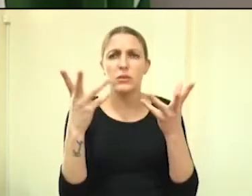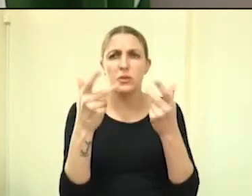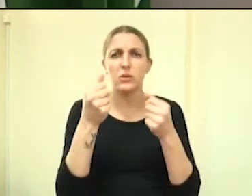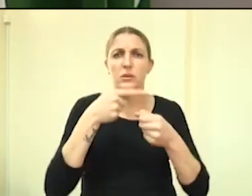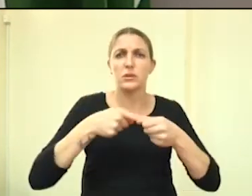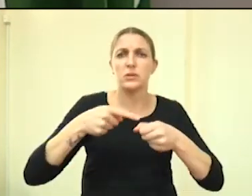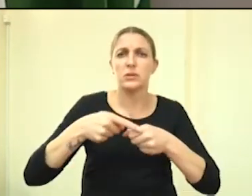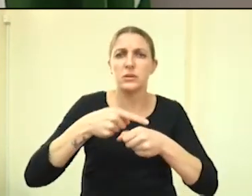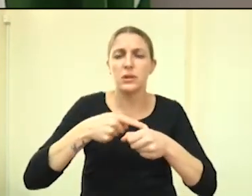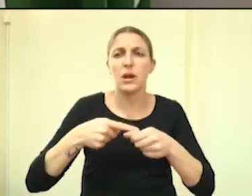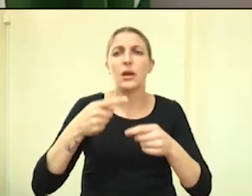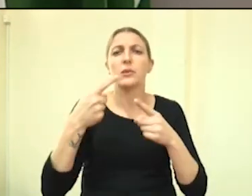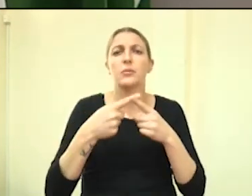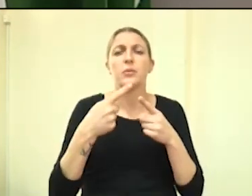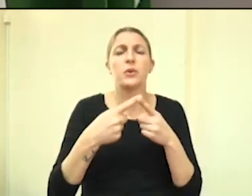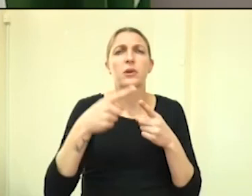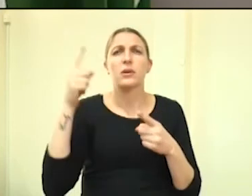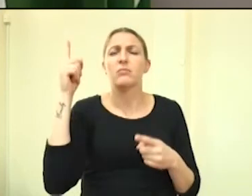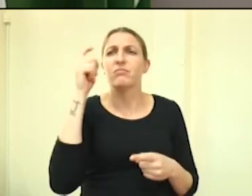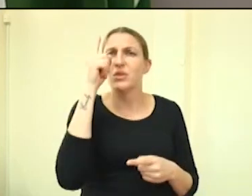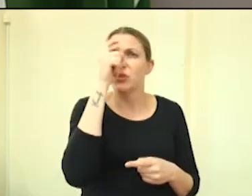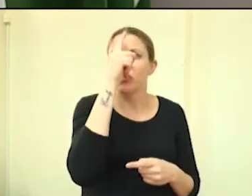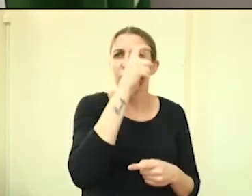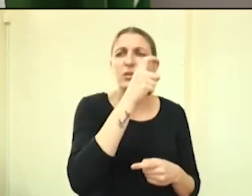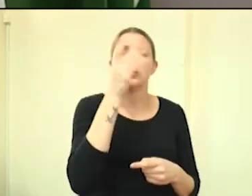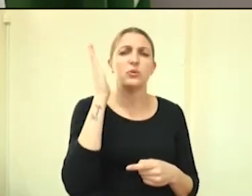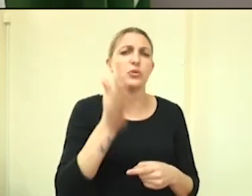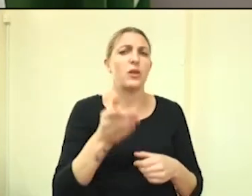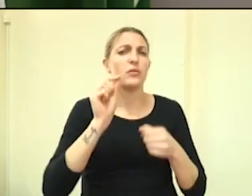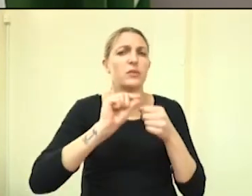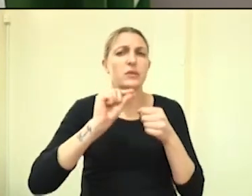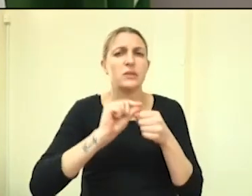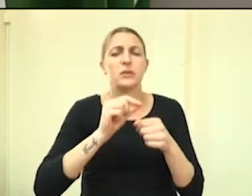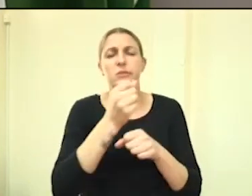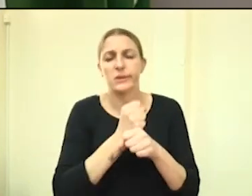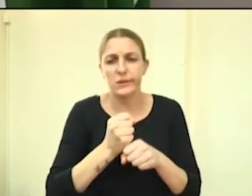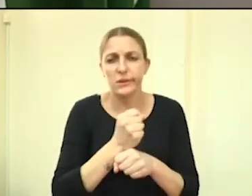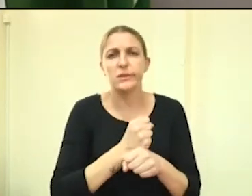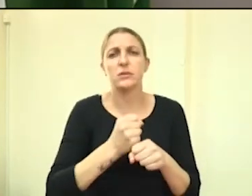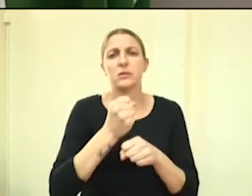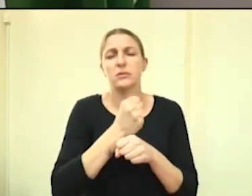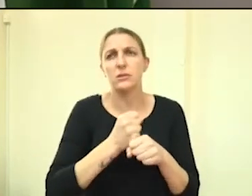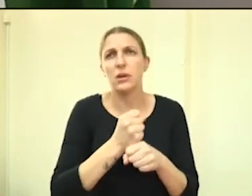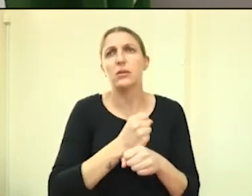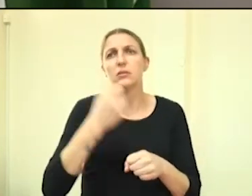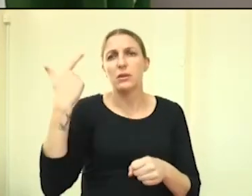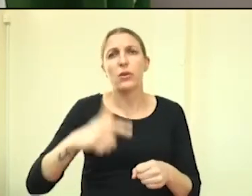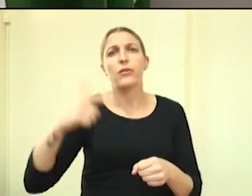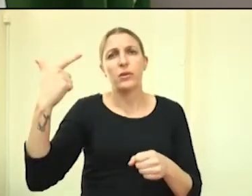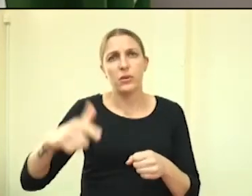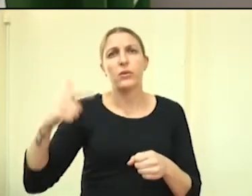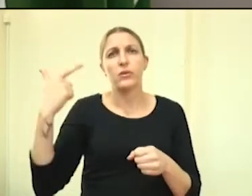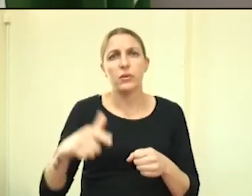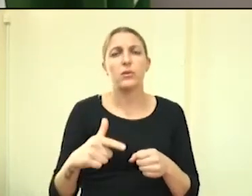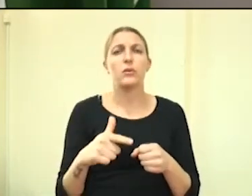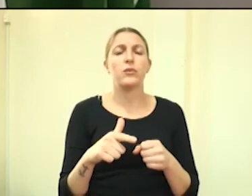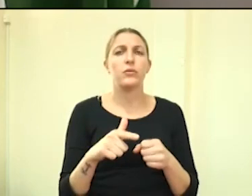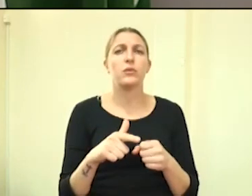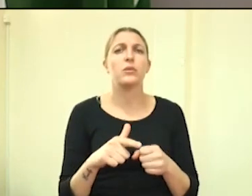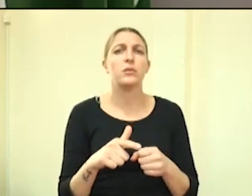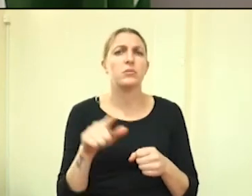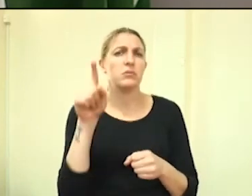nossa cidade, que há anos, nós já fizemos esse pedido em anos anteriores, e repetimos nesta legislatura, eu não lembro em que época